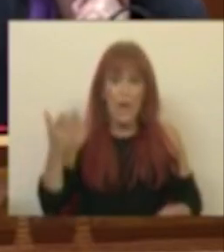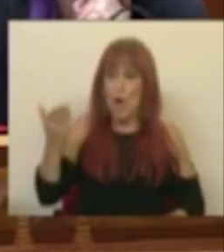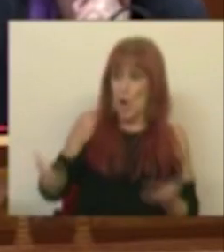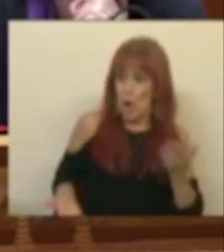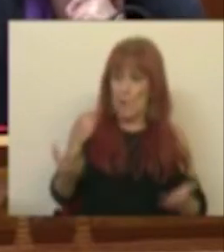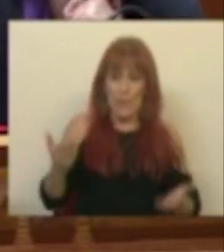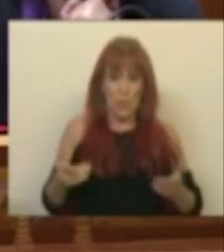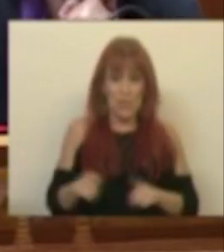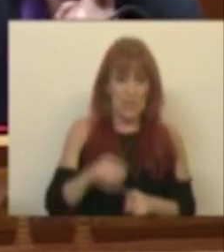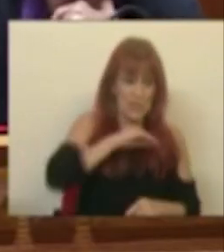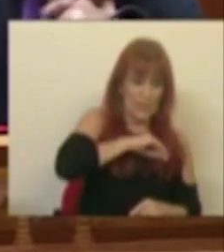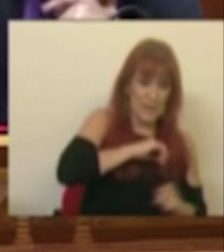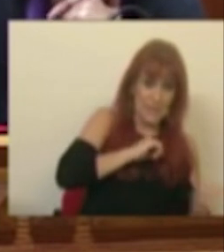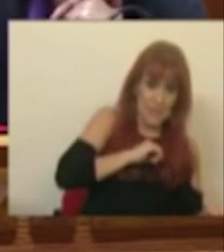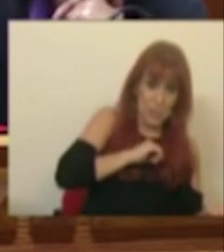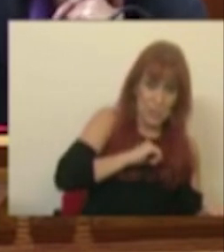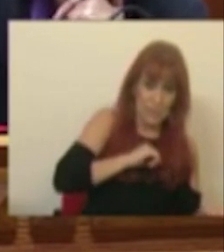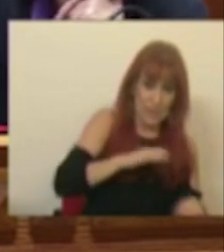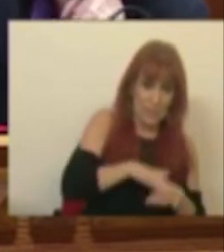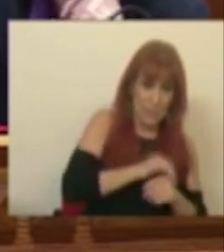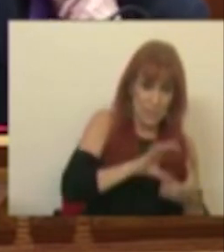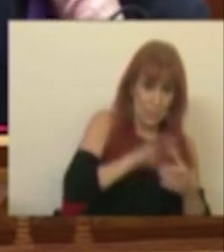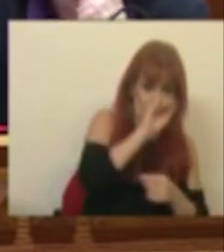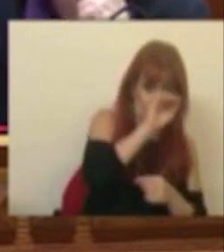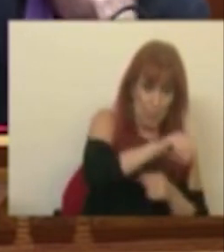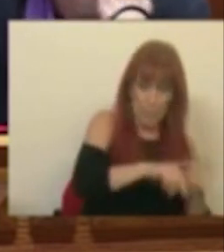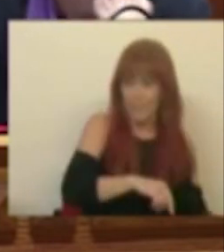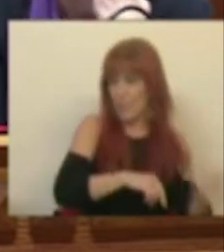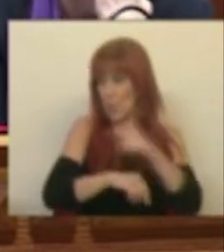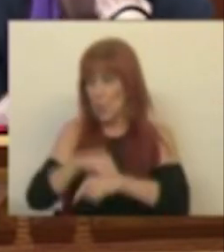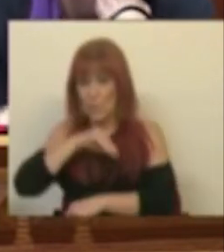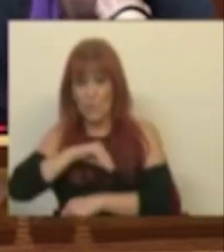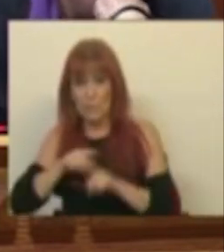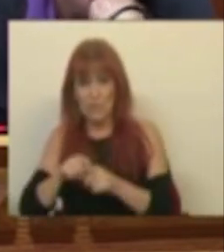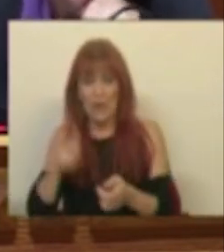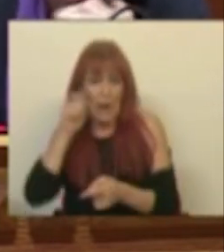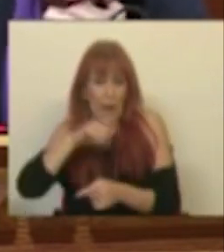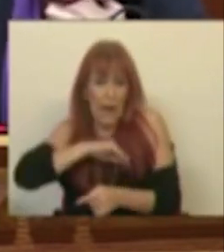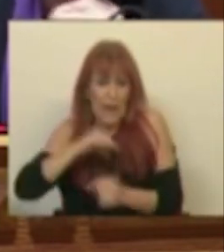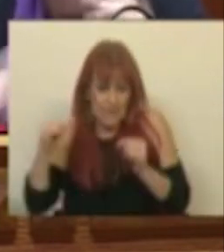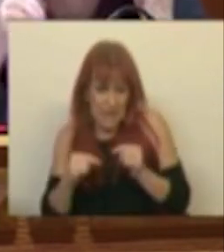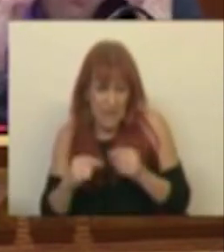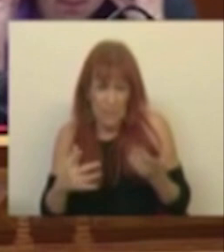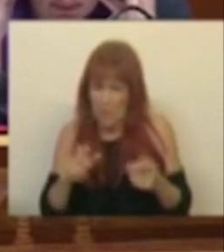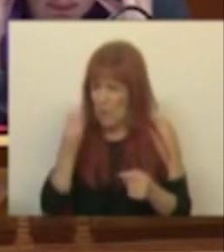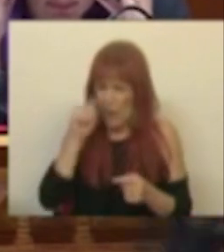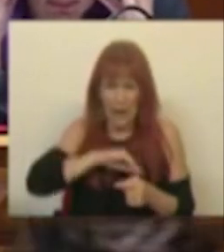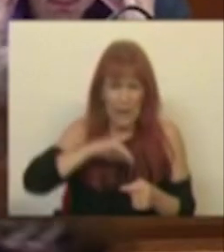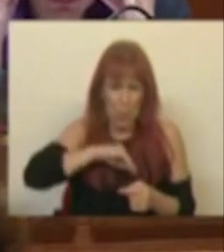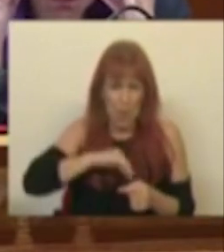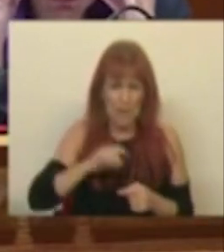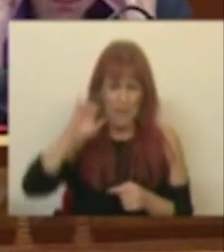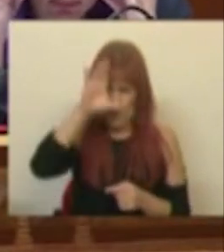comparar esse vencimento de um administrador da Caixa Geral de Depósitos com o vencimento, seja de quem ganha o salário mínimo ou de quem ganha o